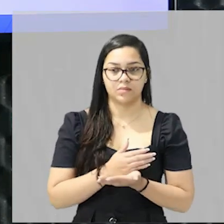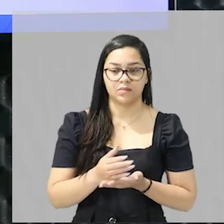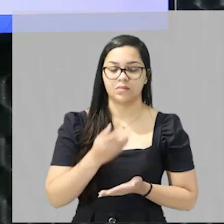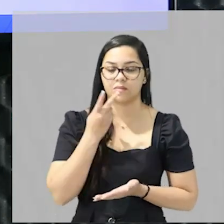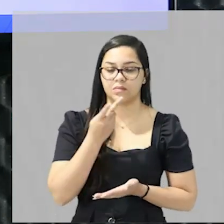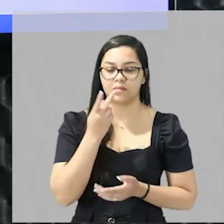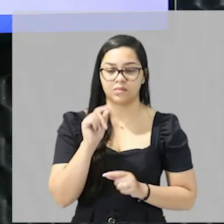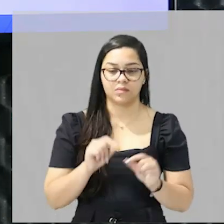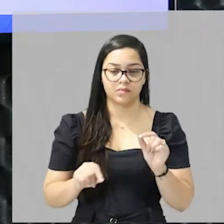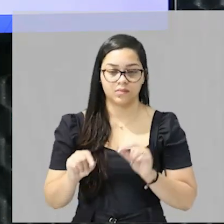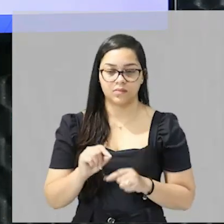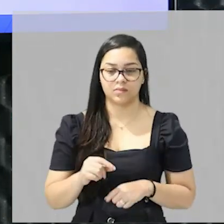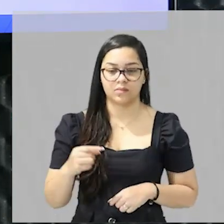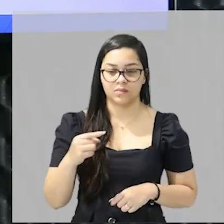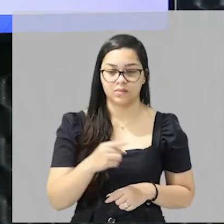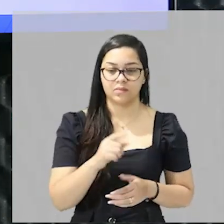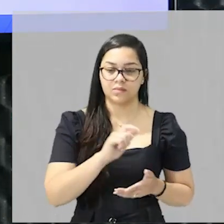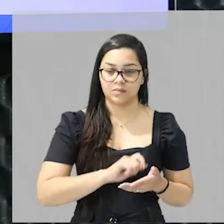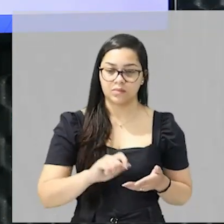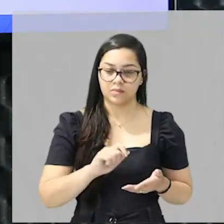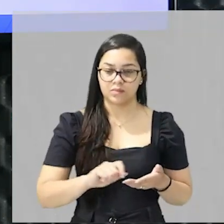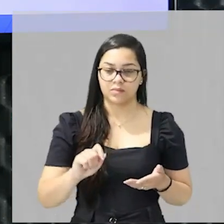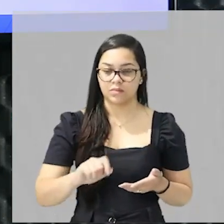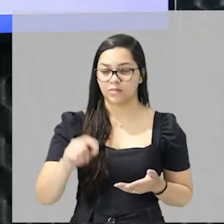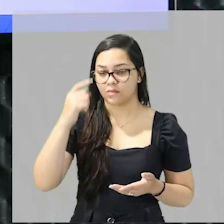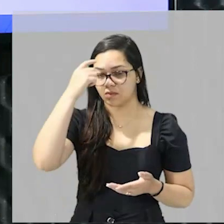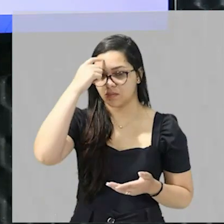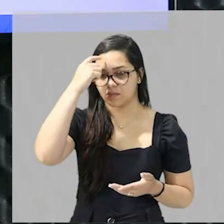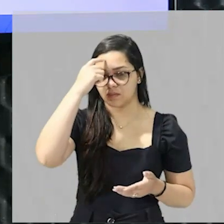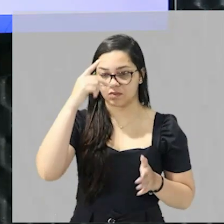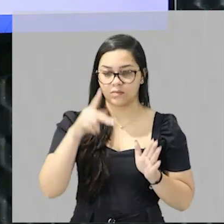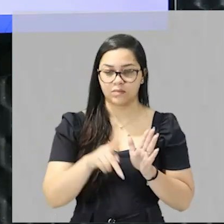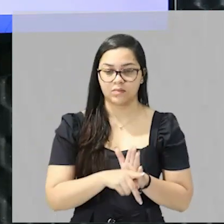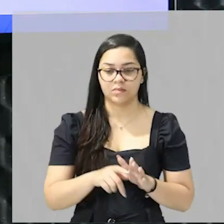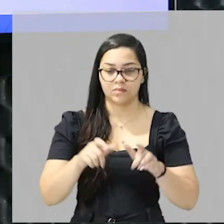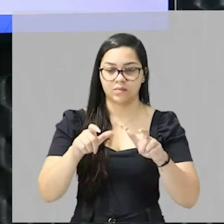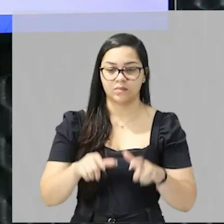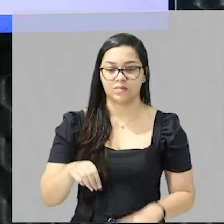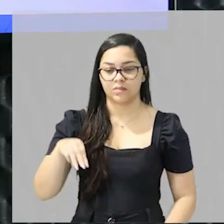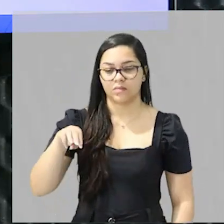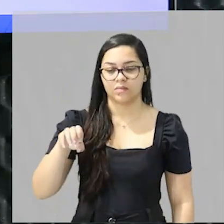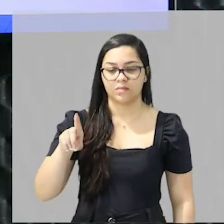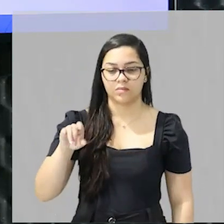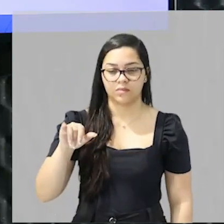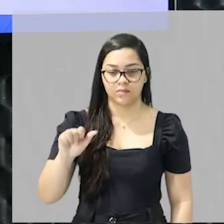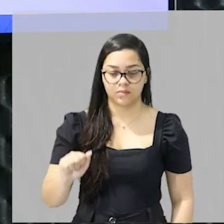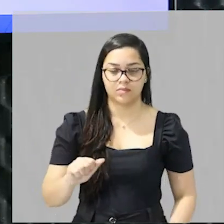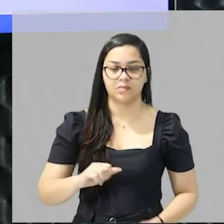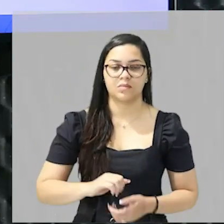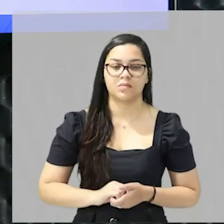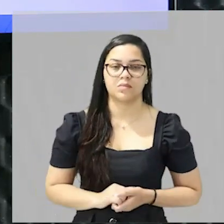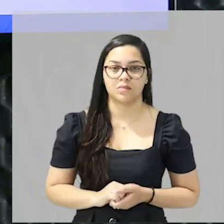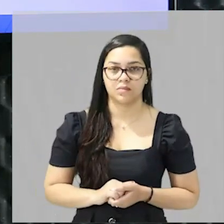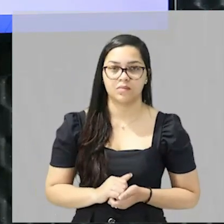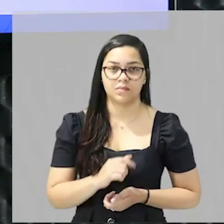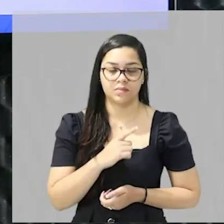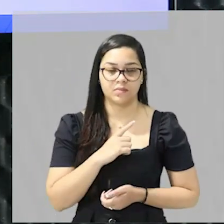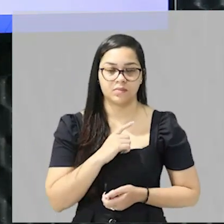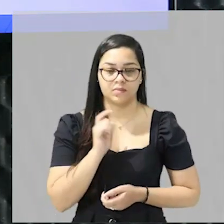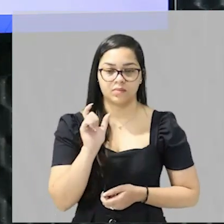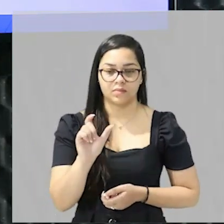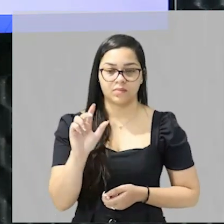que quando ela escrevia, ela pensava sobre a classe média na Nigéria. Aqui nós temos a